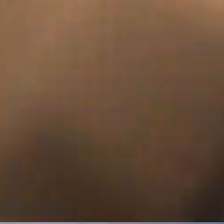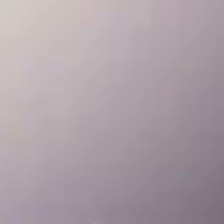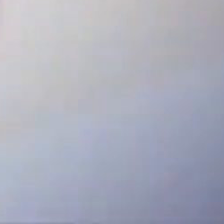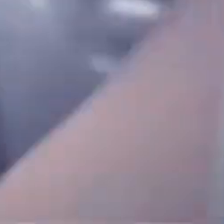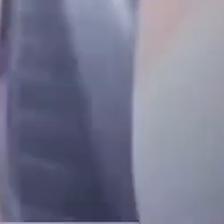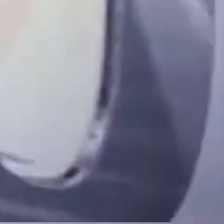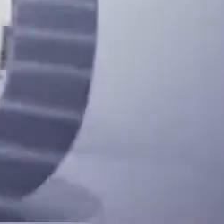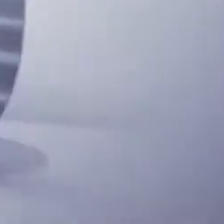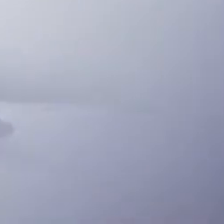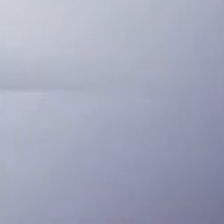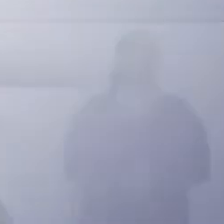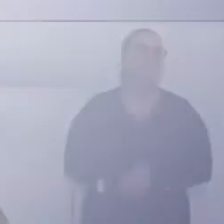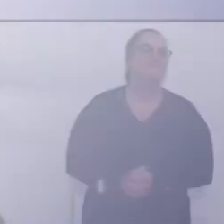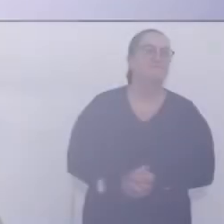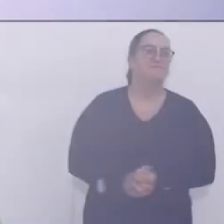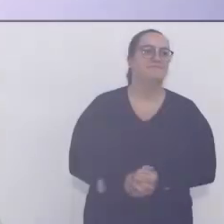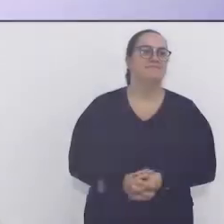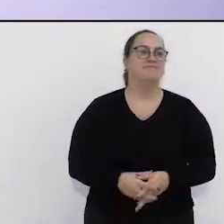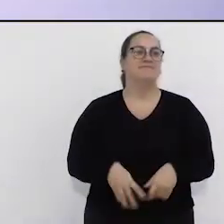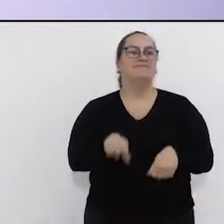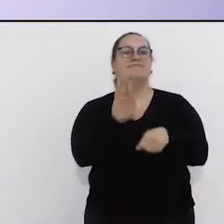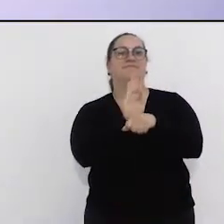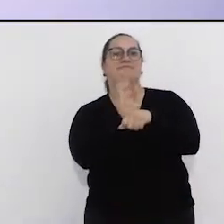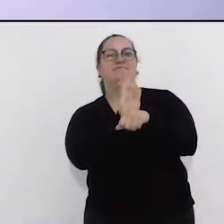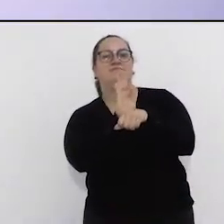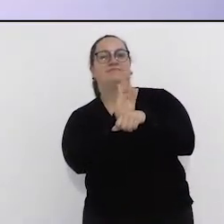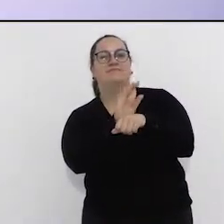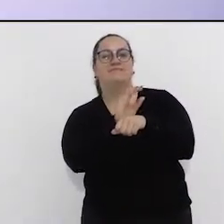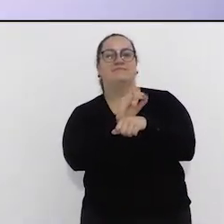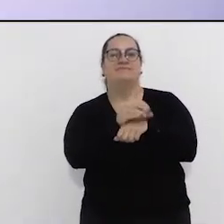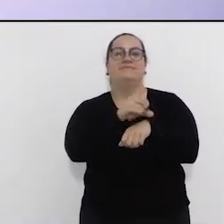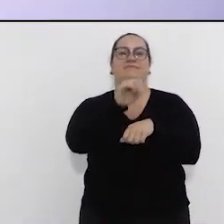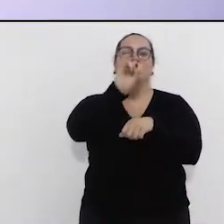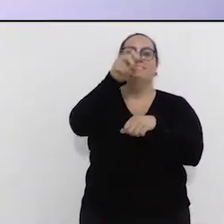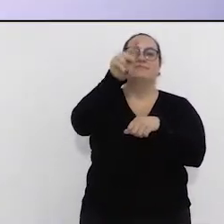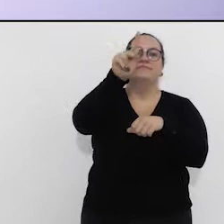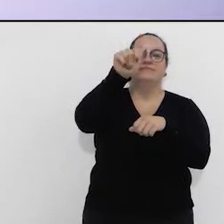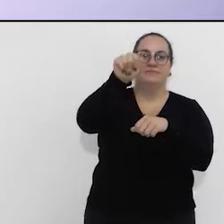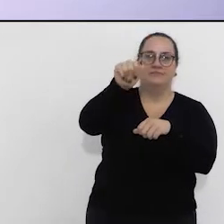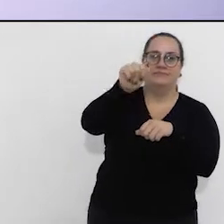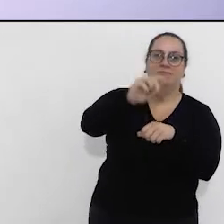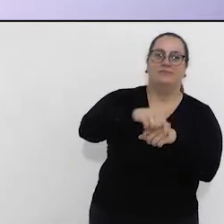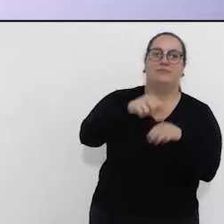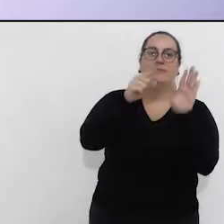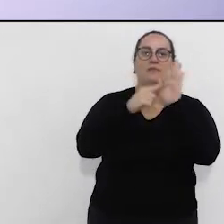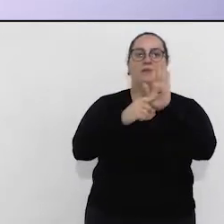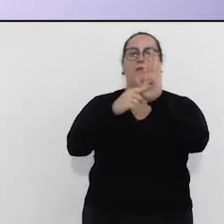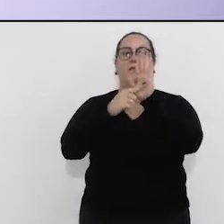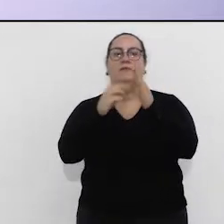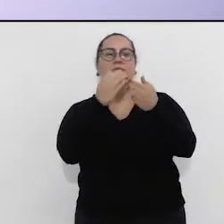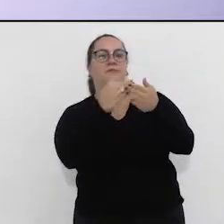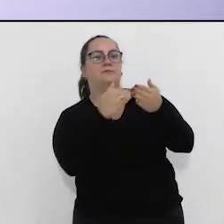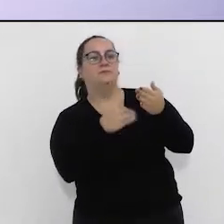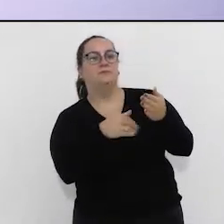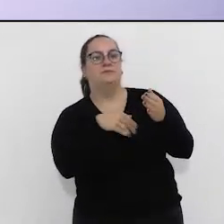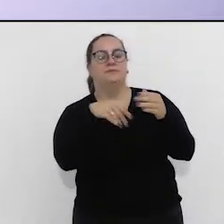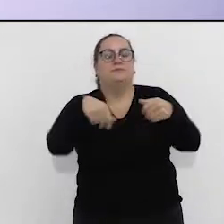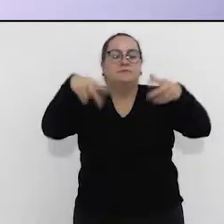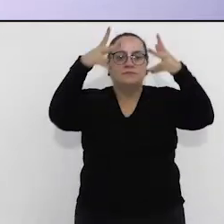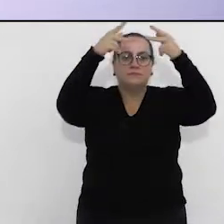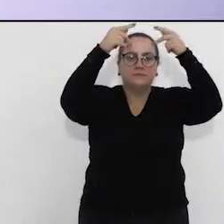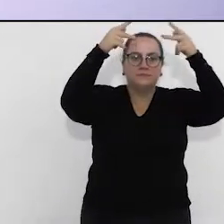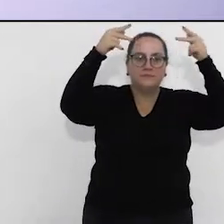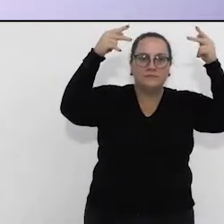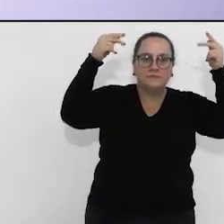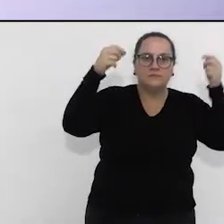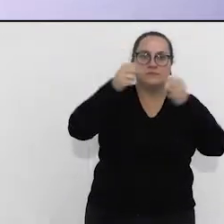E aí é a do Vale TV e o papo reto da Jovem Pan passam a transmitir as entrevistas